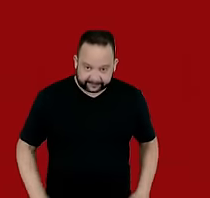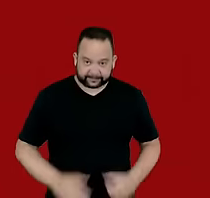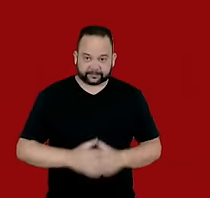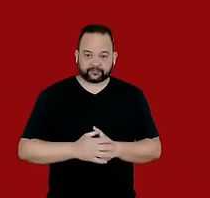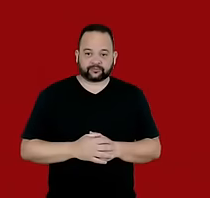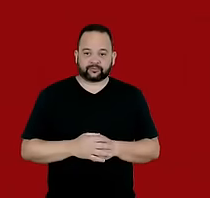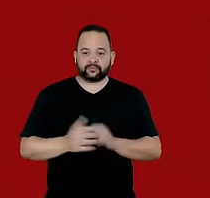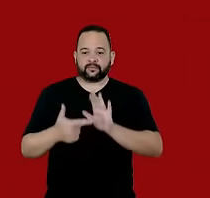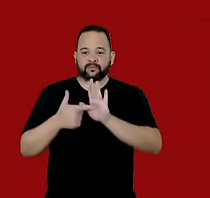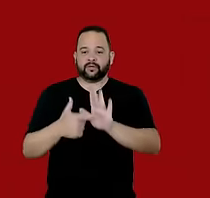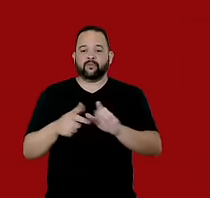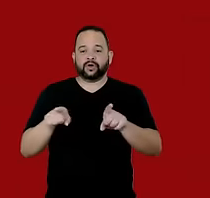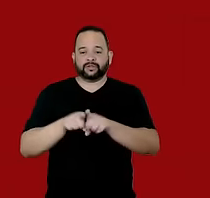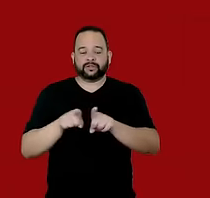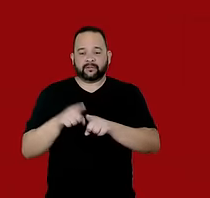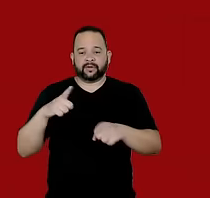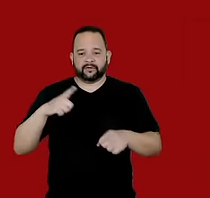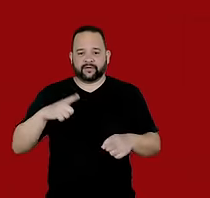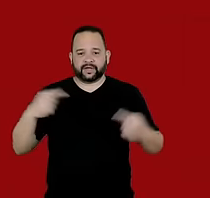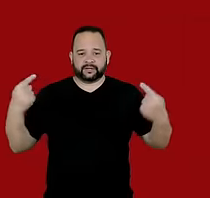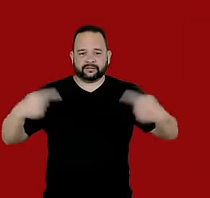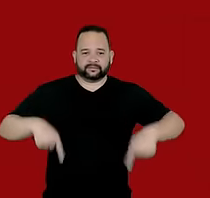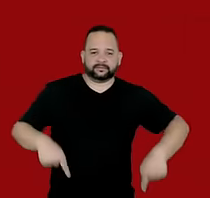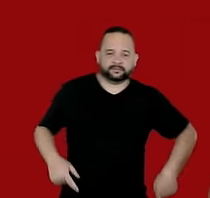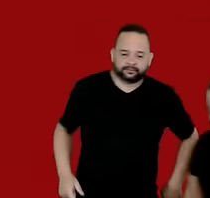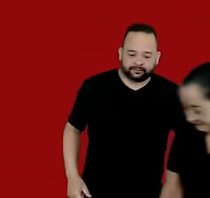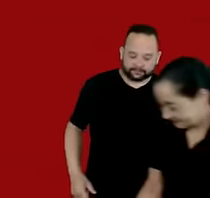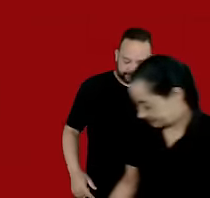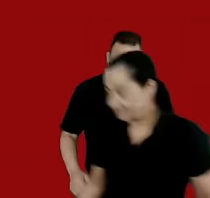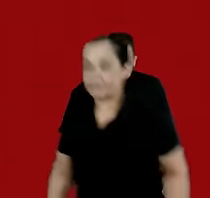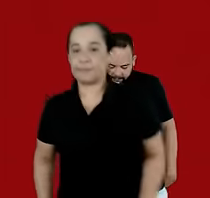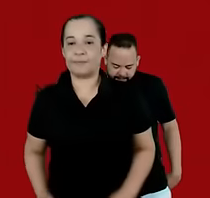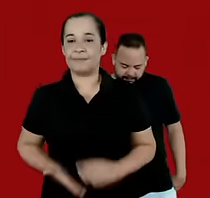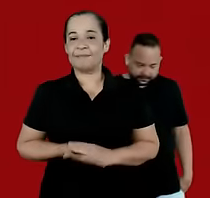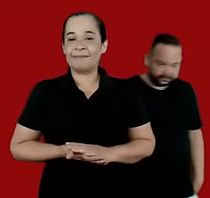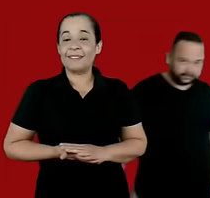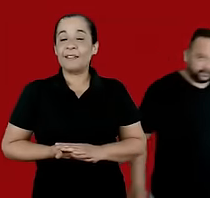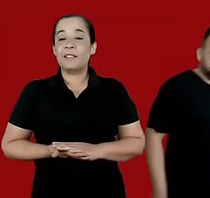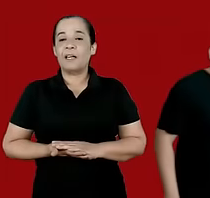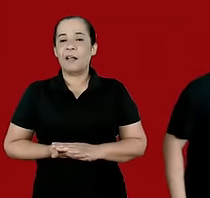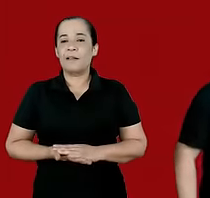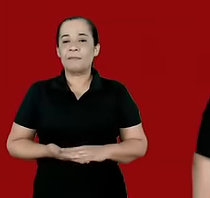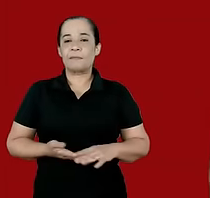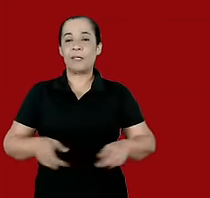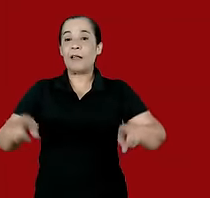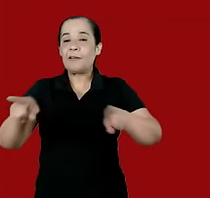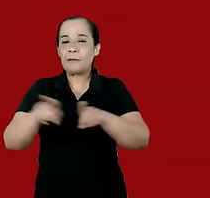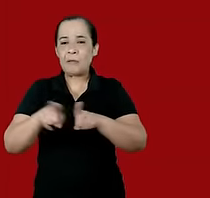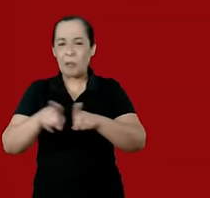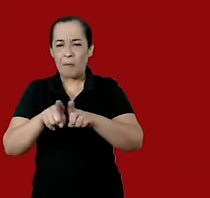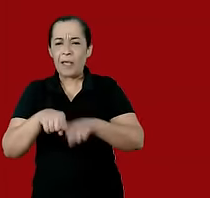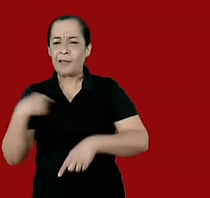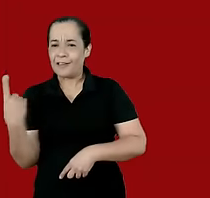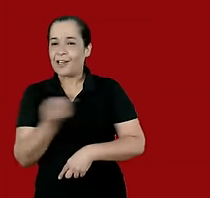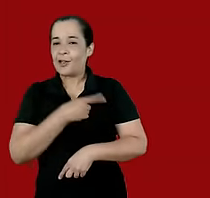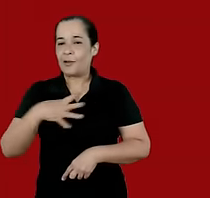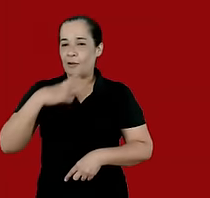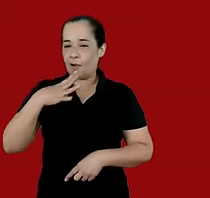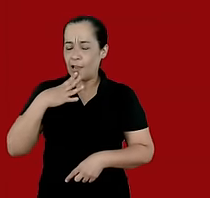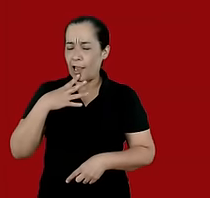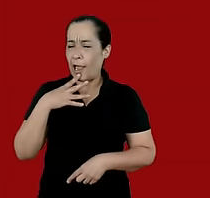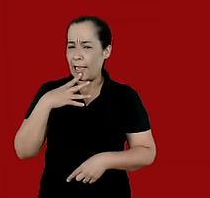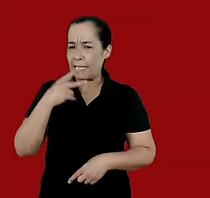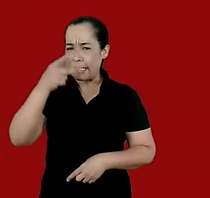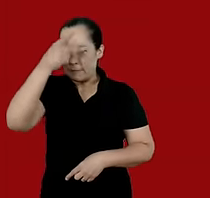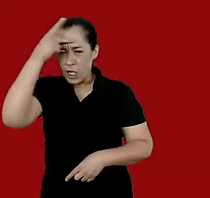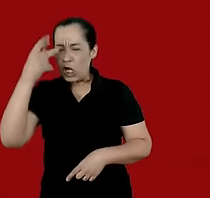também tem um desafio em relação a esse ponto um outro um outro ponto que a gente escuta muito não mas o petróleo subiu mas agora a gente vai ter né